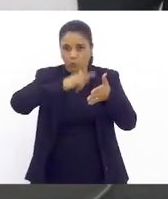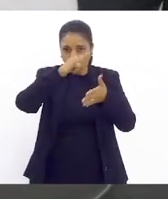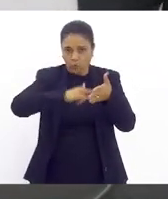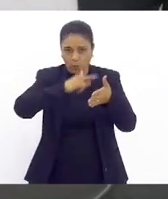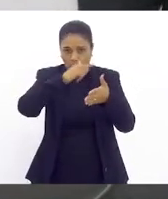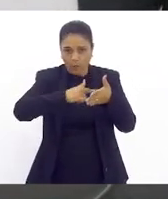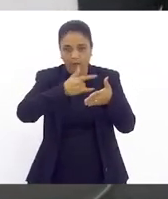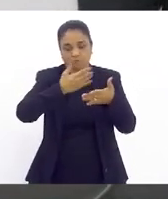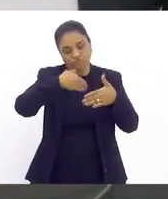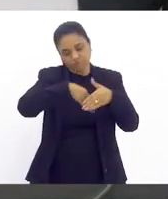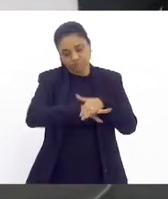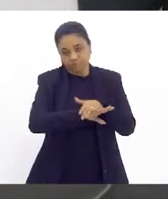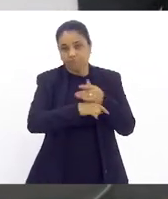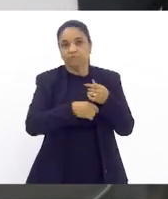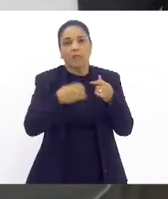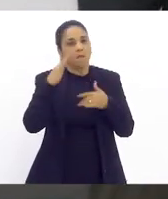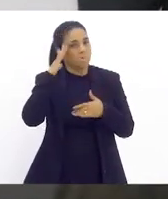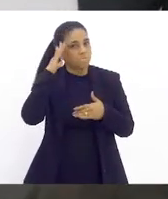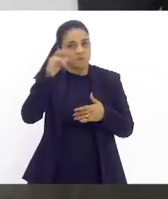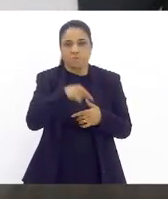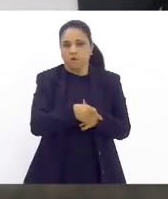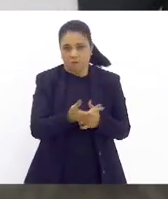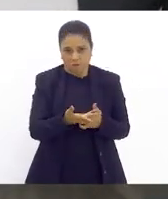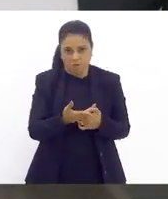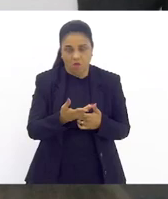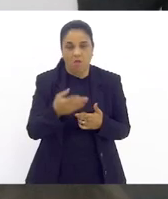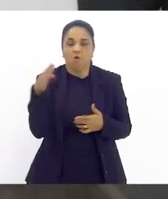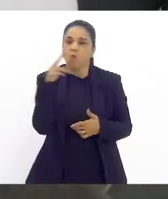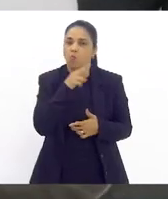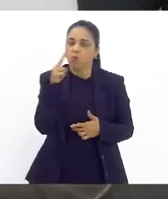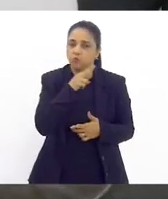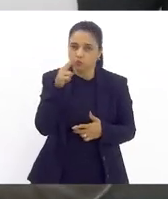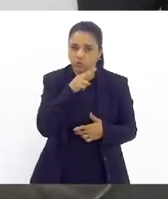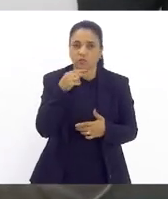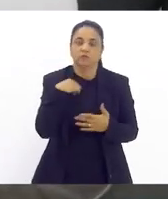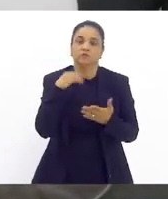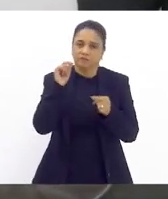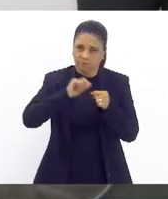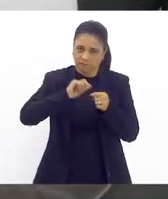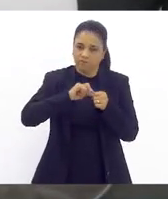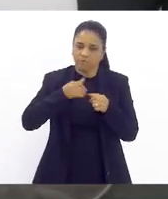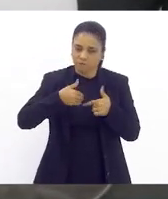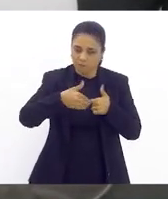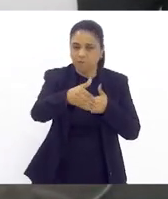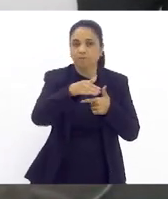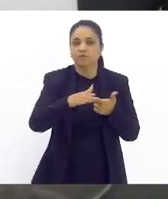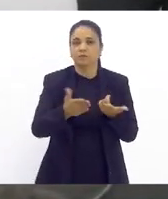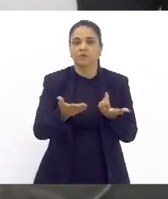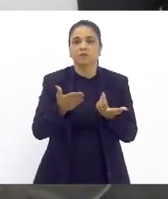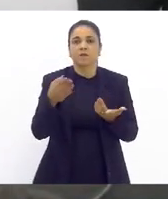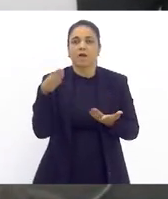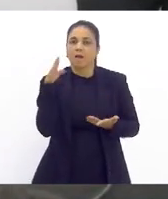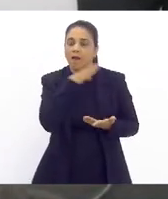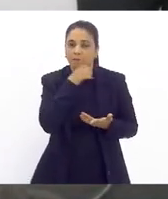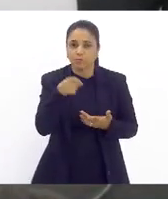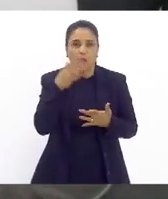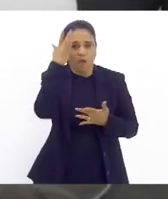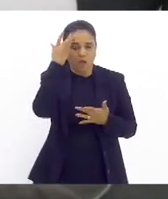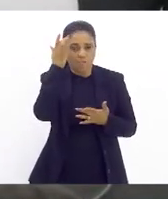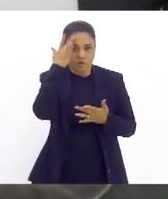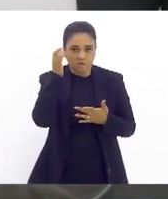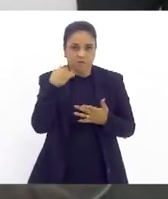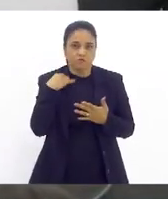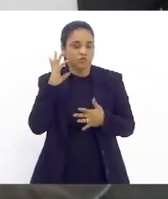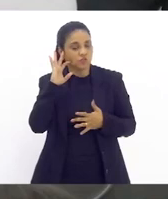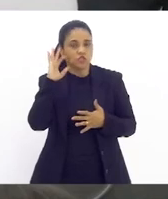tava preso aqui então isso é considerado a urgência Isso será feito né assim imediatamente Talvez amanhã a gente já